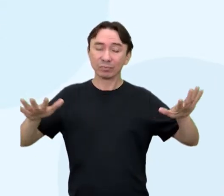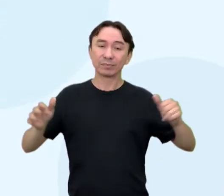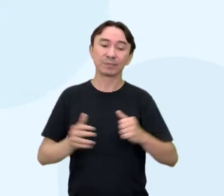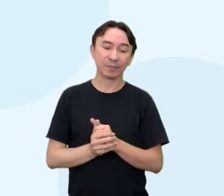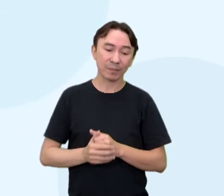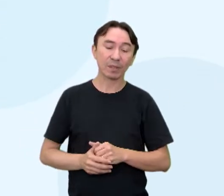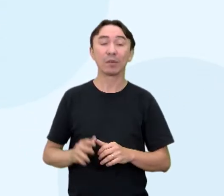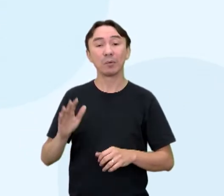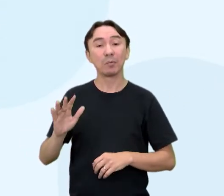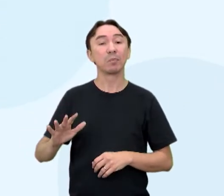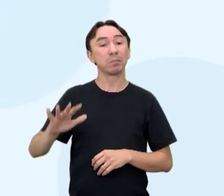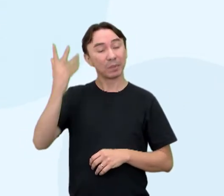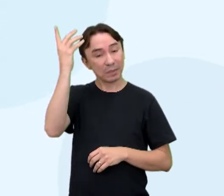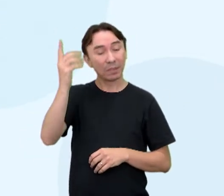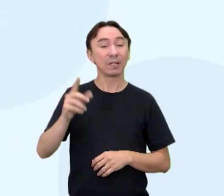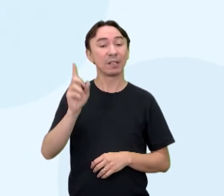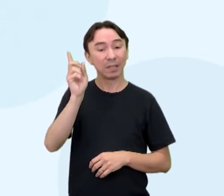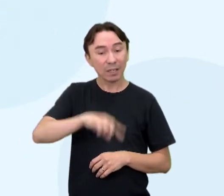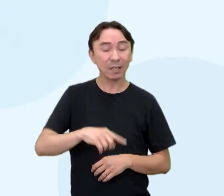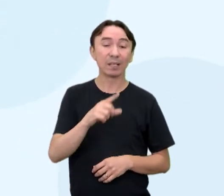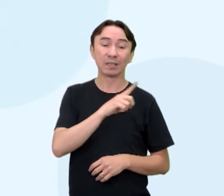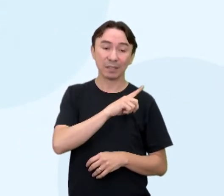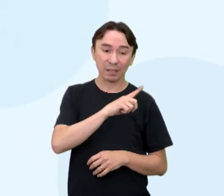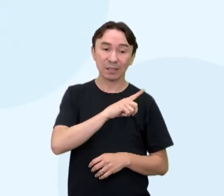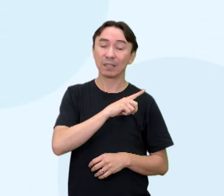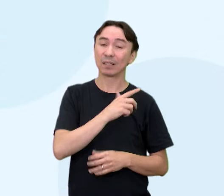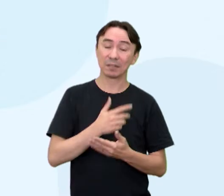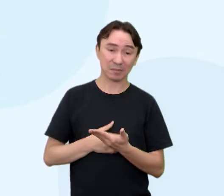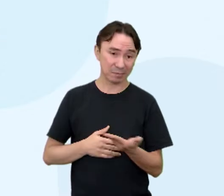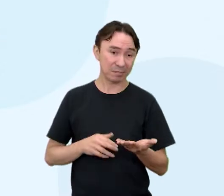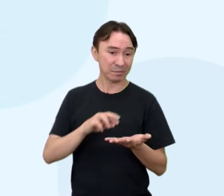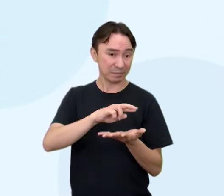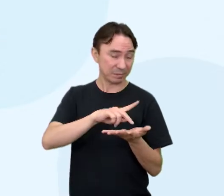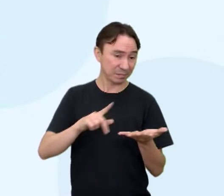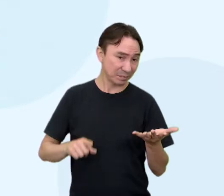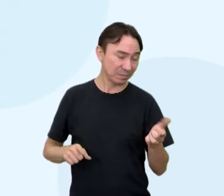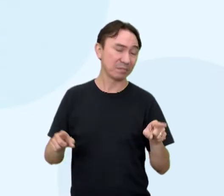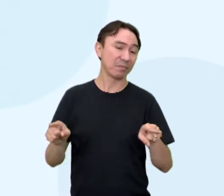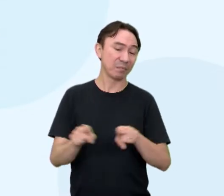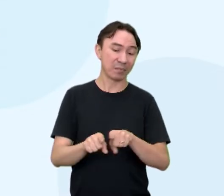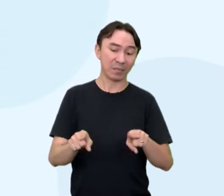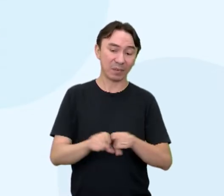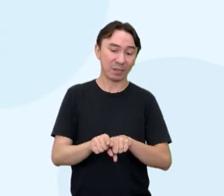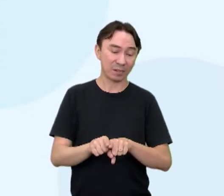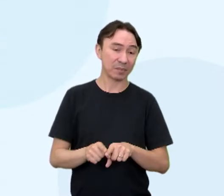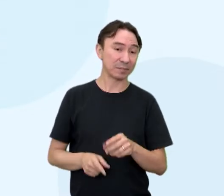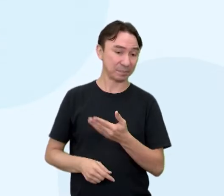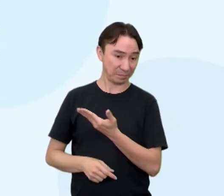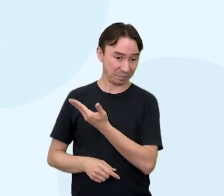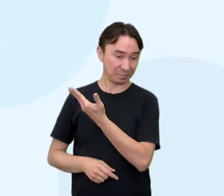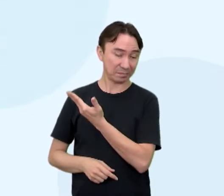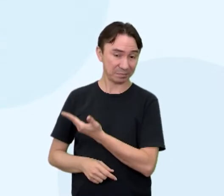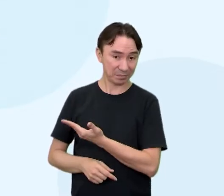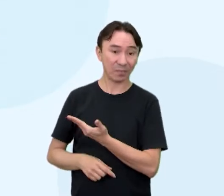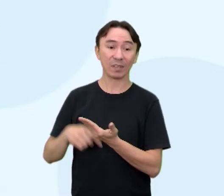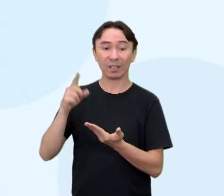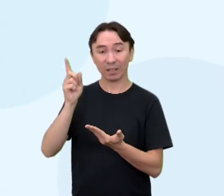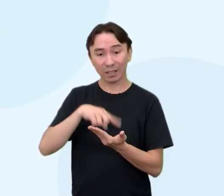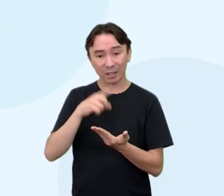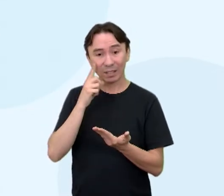das cadeias meso-oceânicas, extensas elevações submarinas de topografia muito